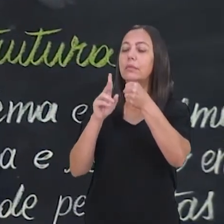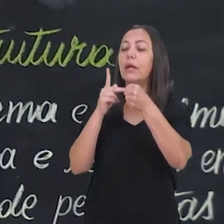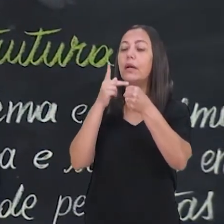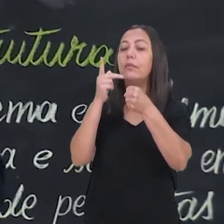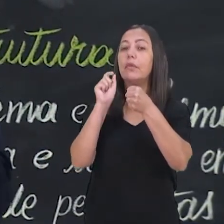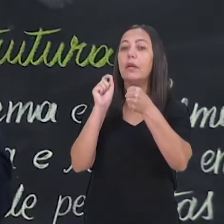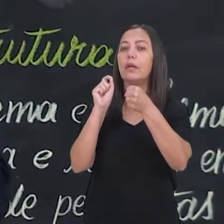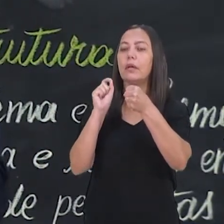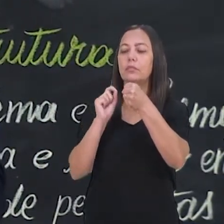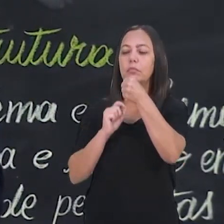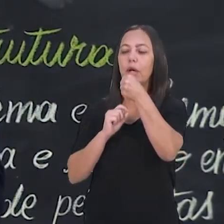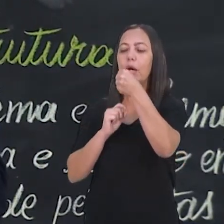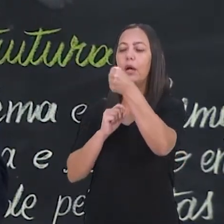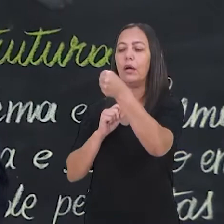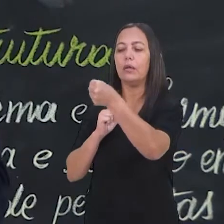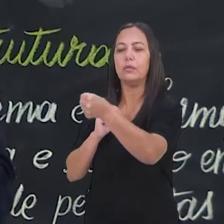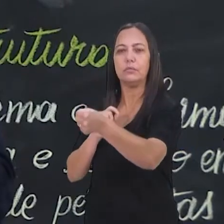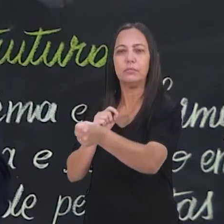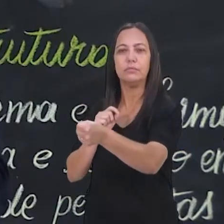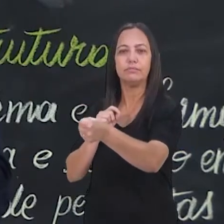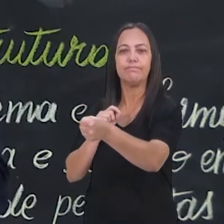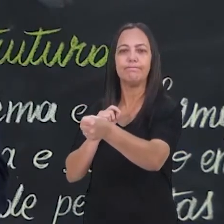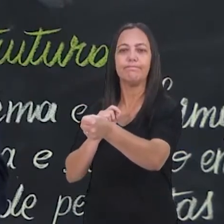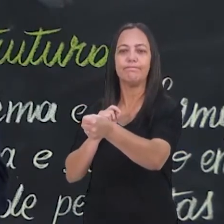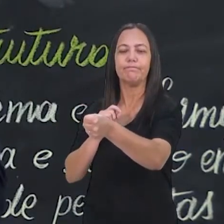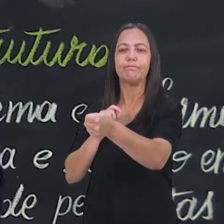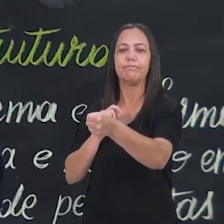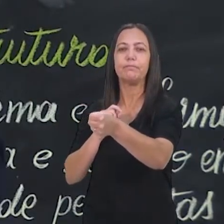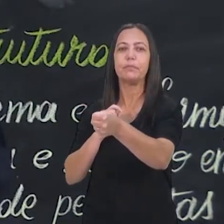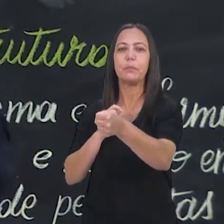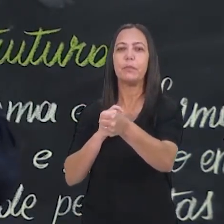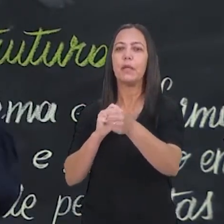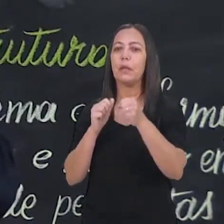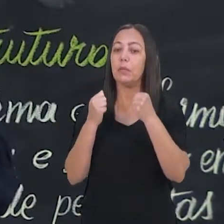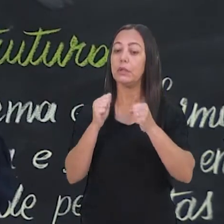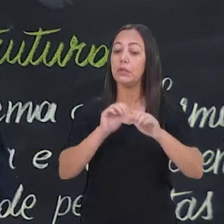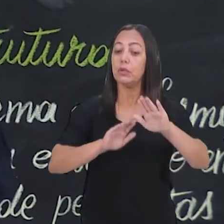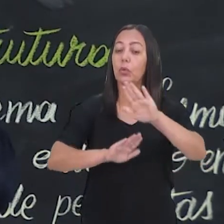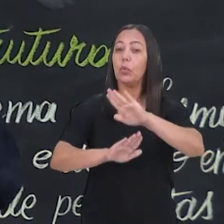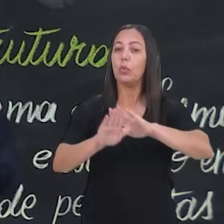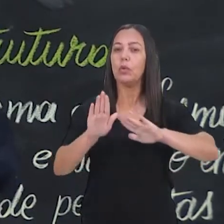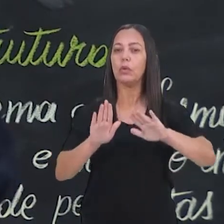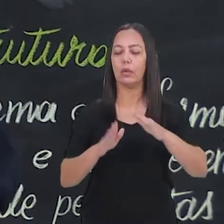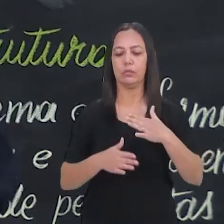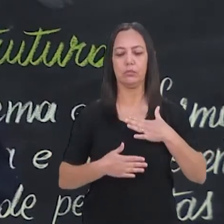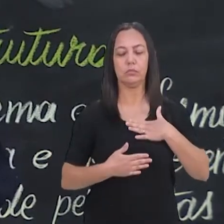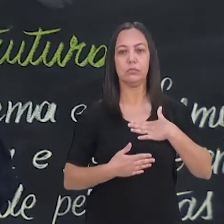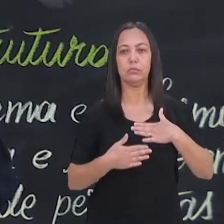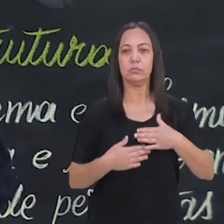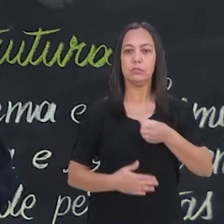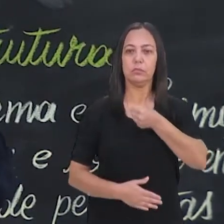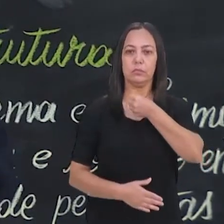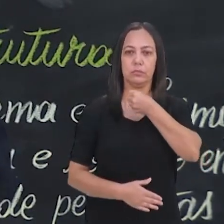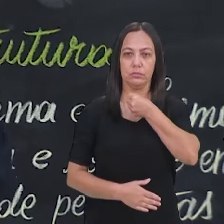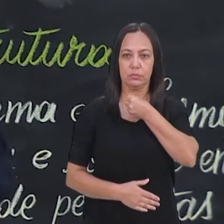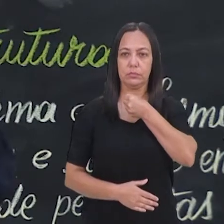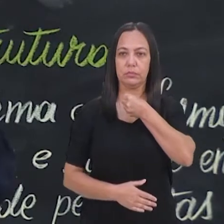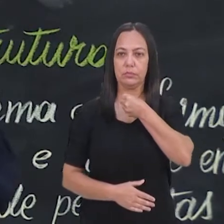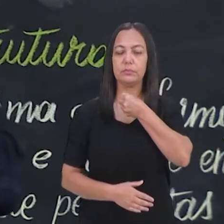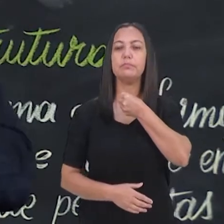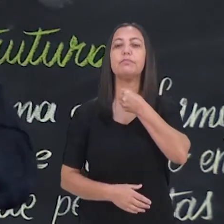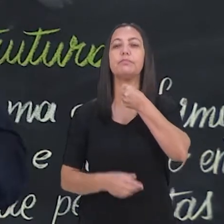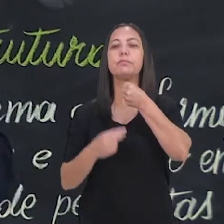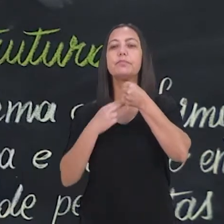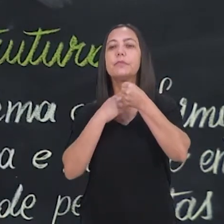falar com o interlocutor, com a pessoa que vai dar essa entrevista. Você tem que tomar muito cuidado, não só com o posicionamento desse microfone, na